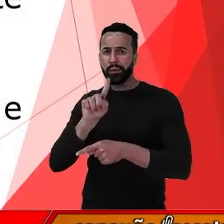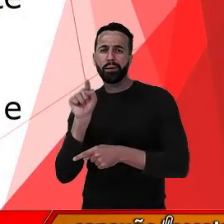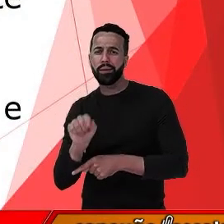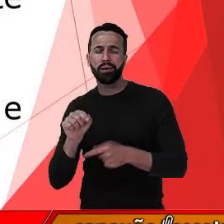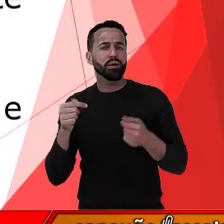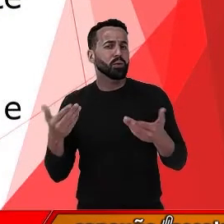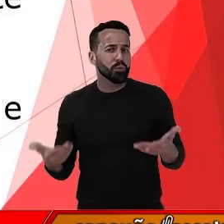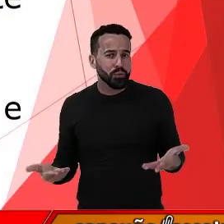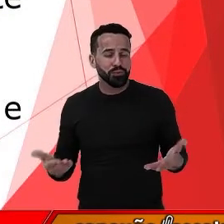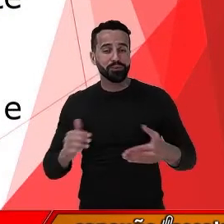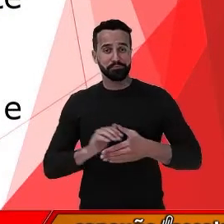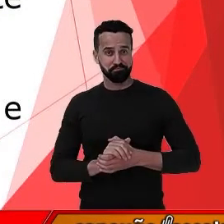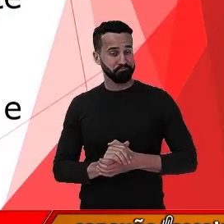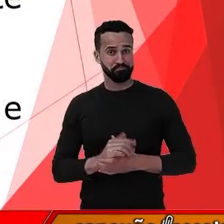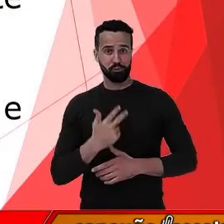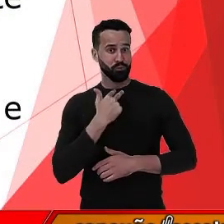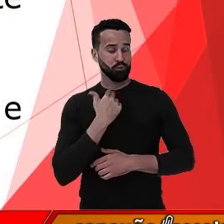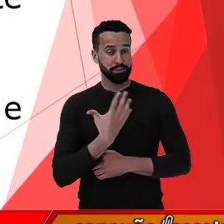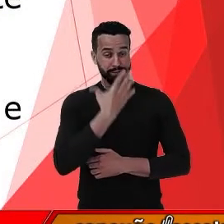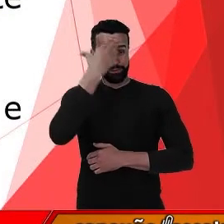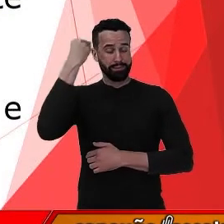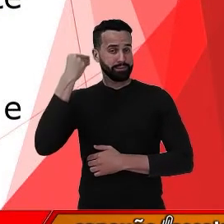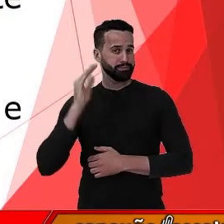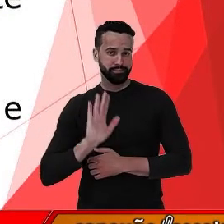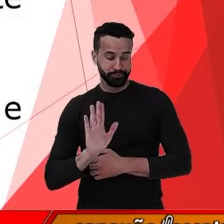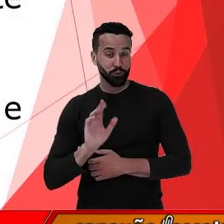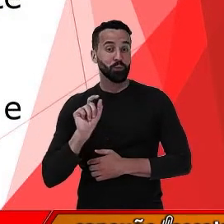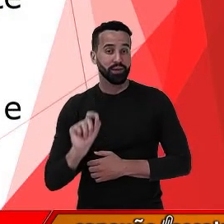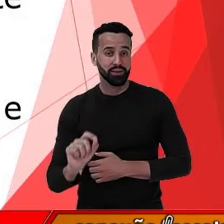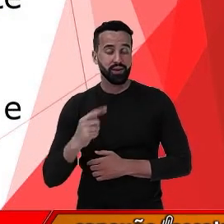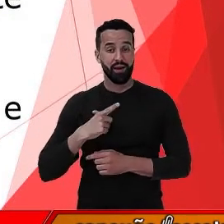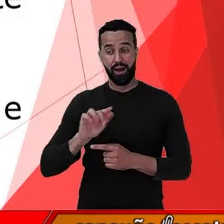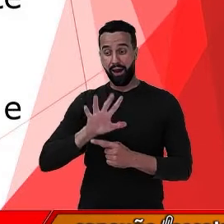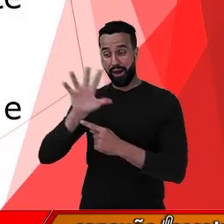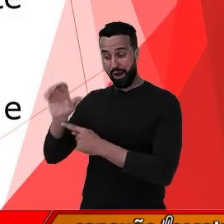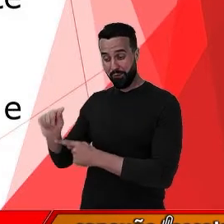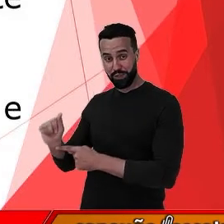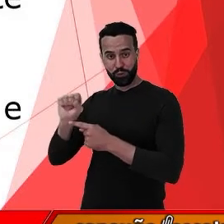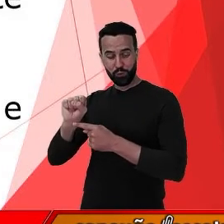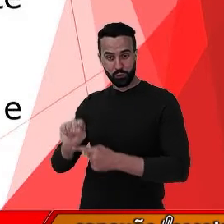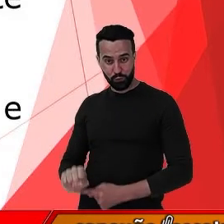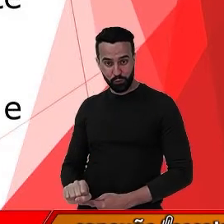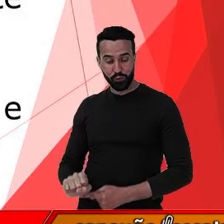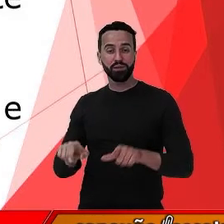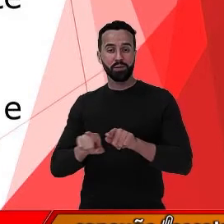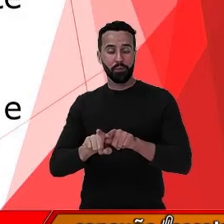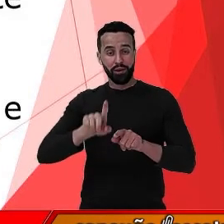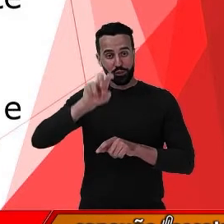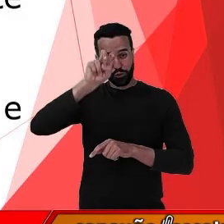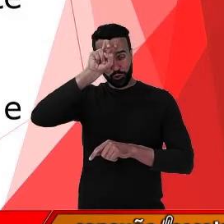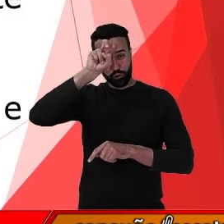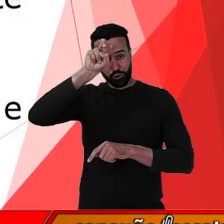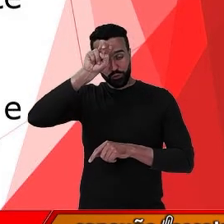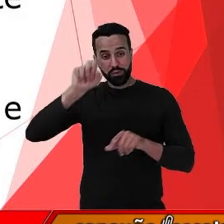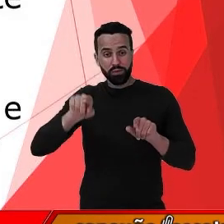não pode deixar de esquecer que apenas África do Sul e Egito são